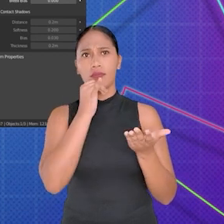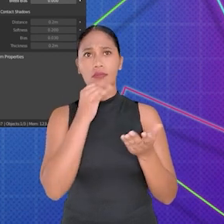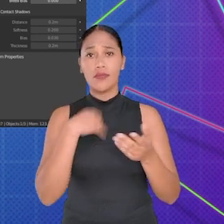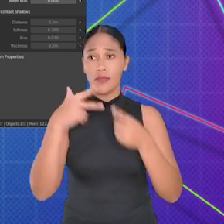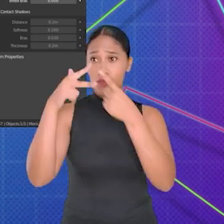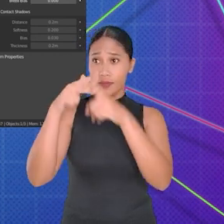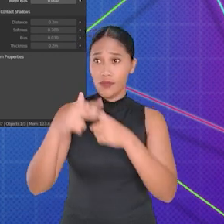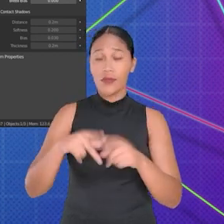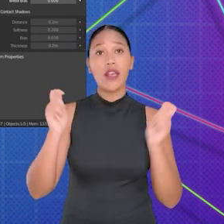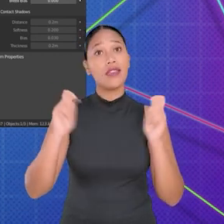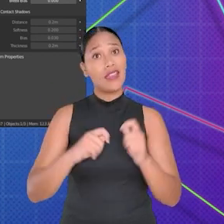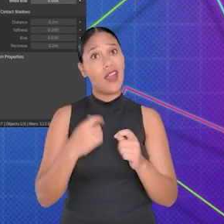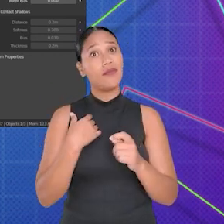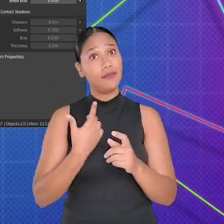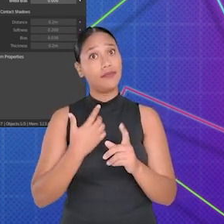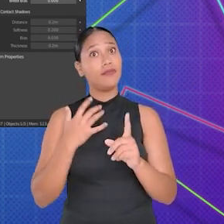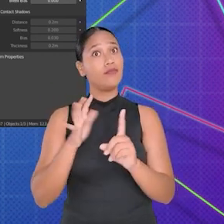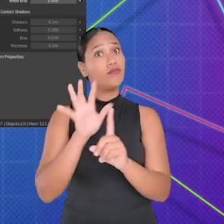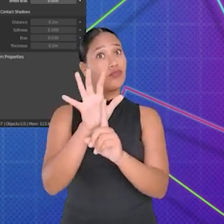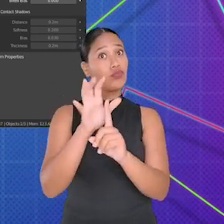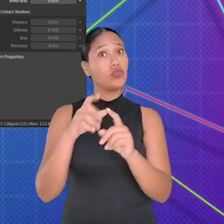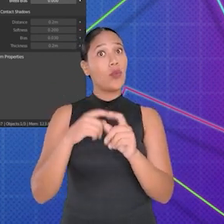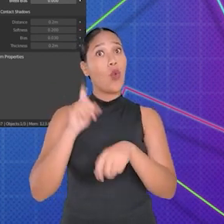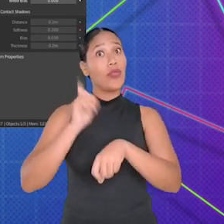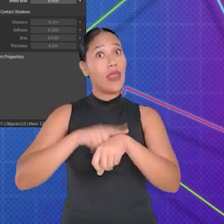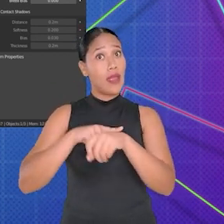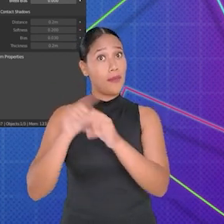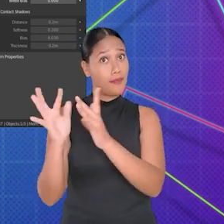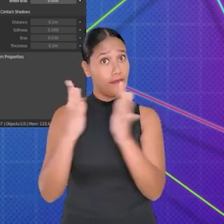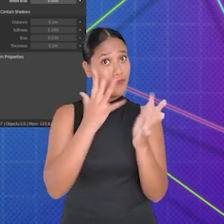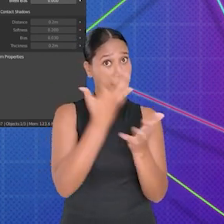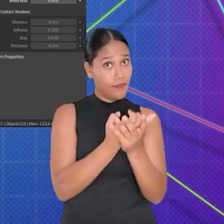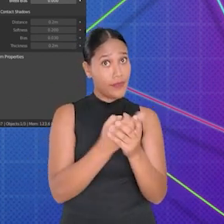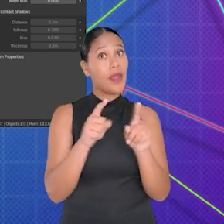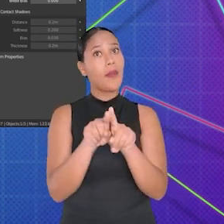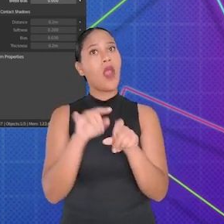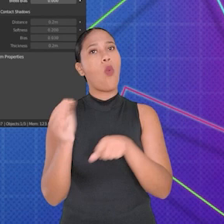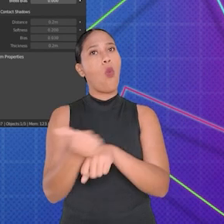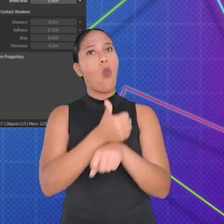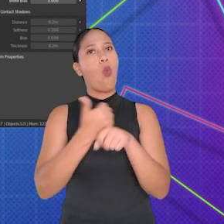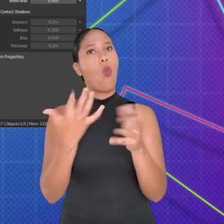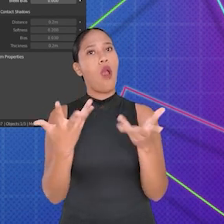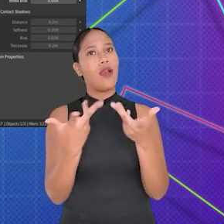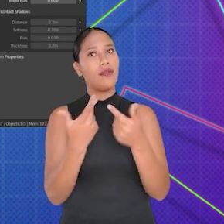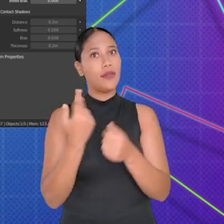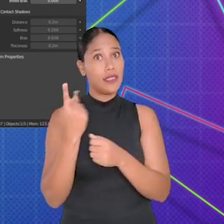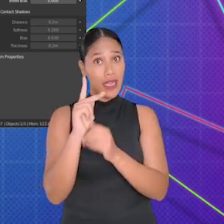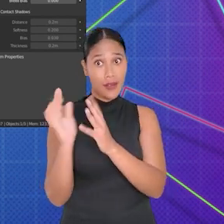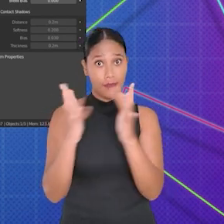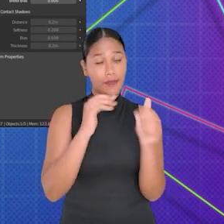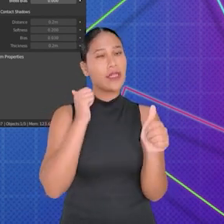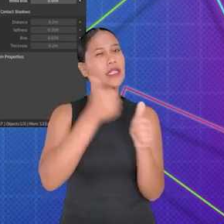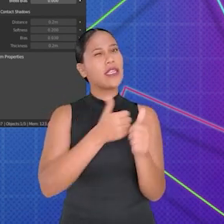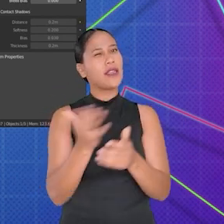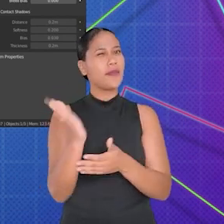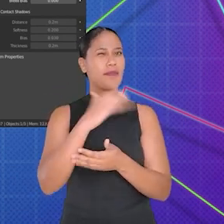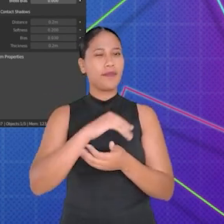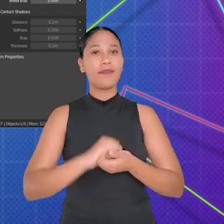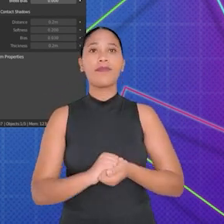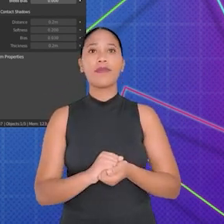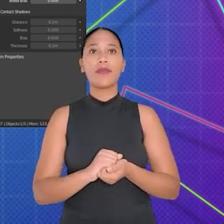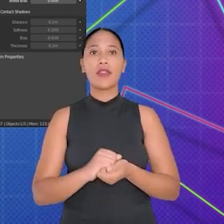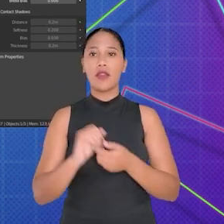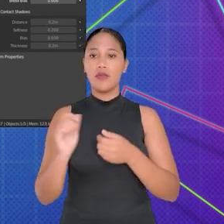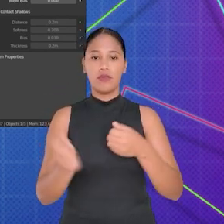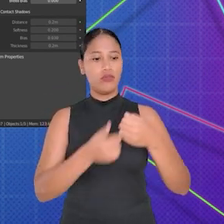a qualidade e o tempo de renderização da imagem. Agora, para renderizar o seu modelo, siga os seguintes passos. Navegue até a aba